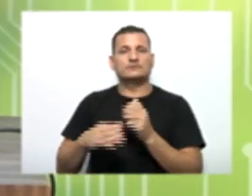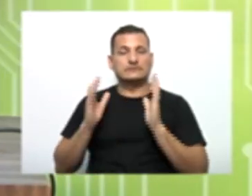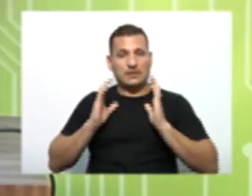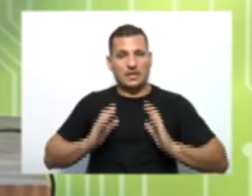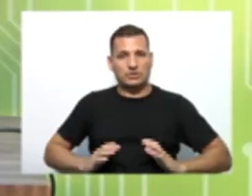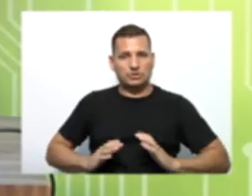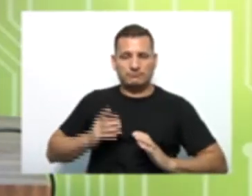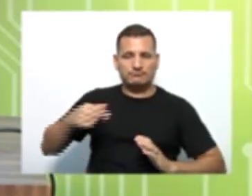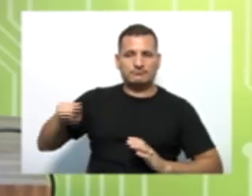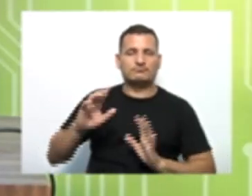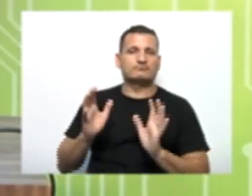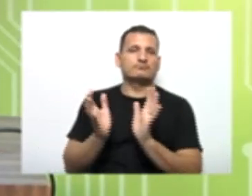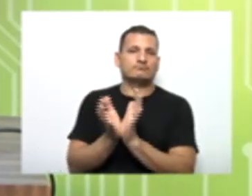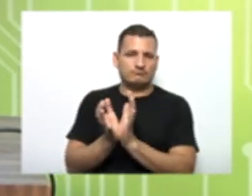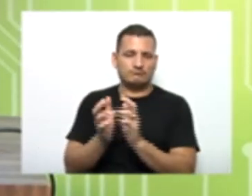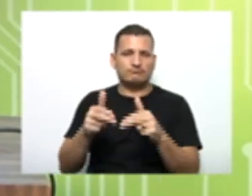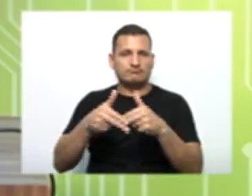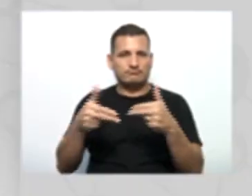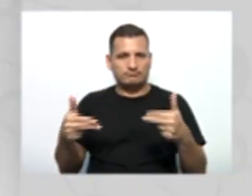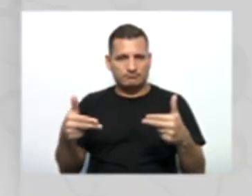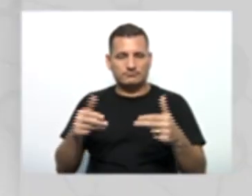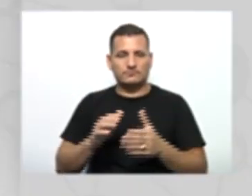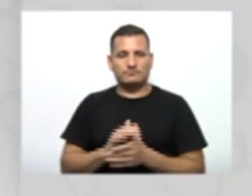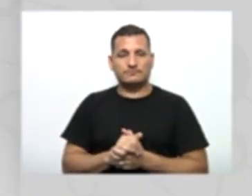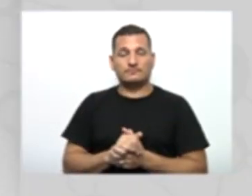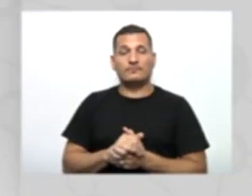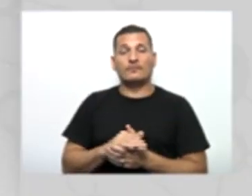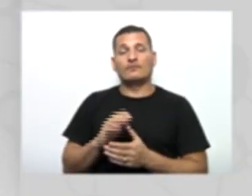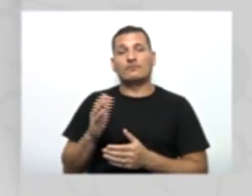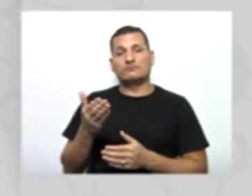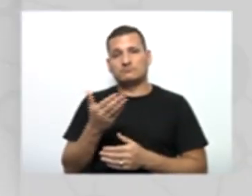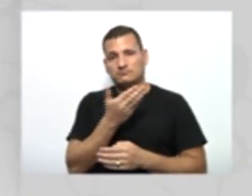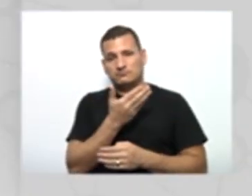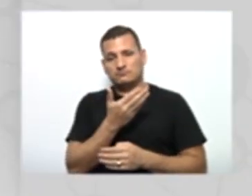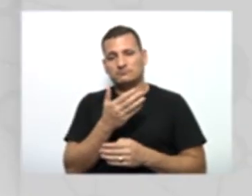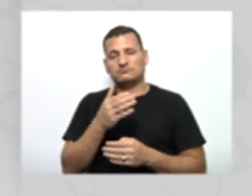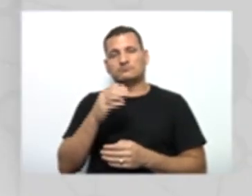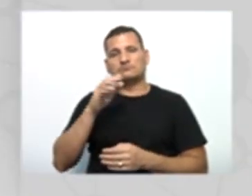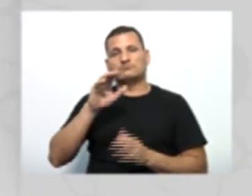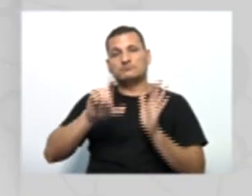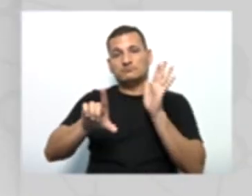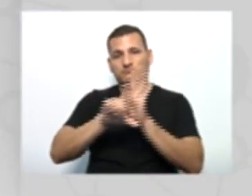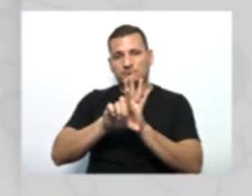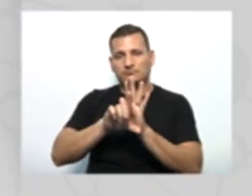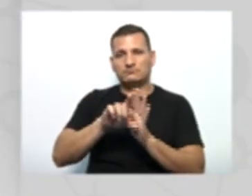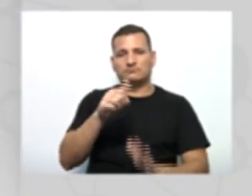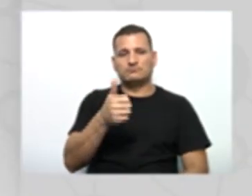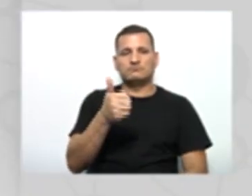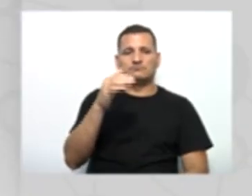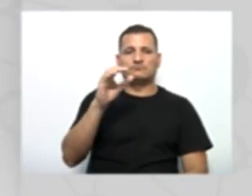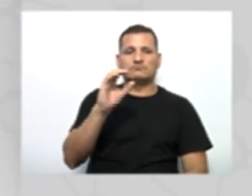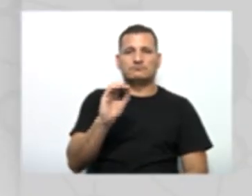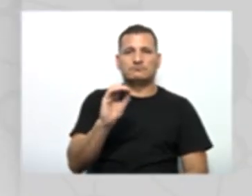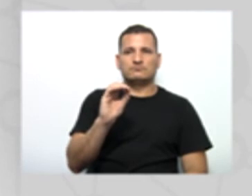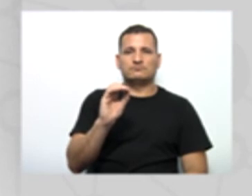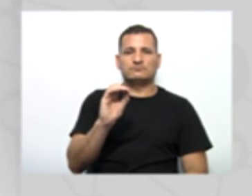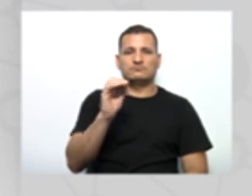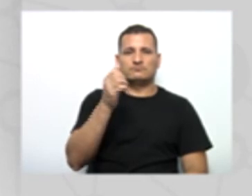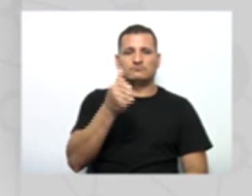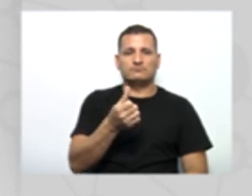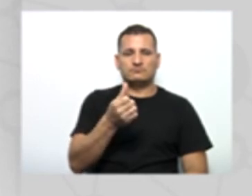Façam isso, né, escrevam, mostrem para os professores, para os pais, e é dessa forma que vocês vão melhorar a escrita de